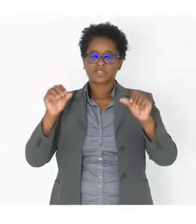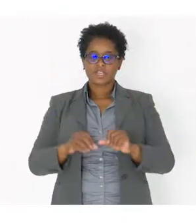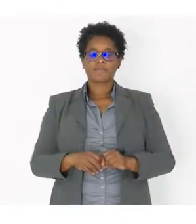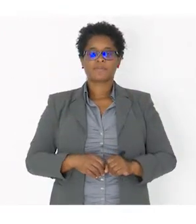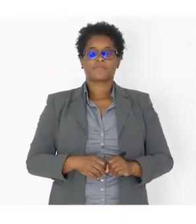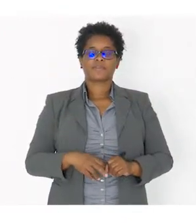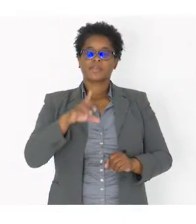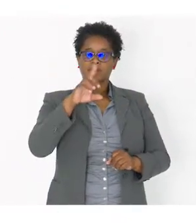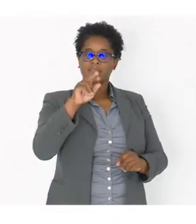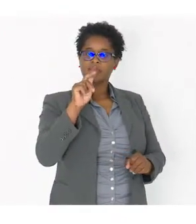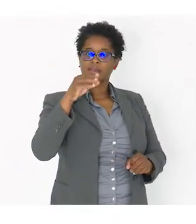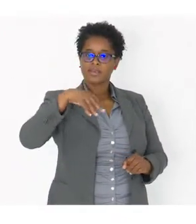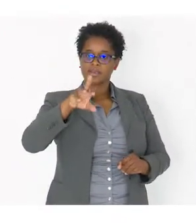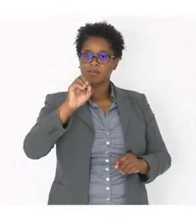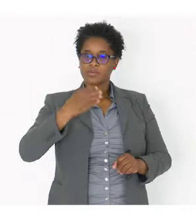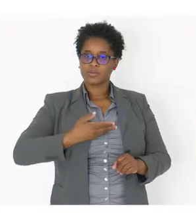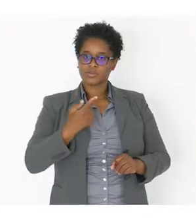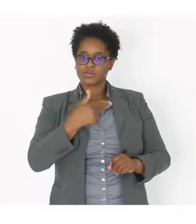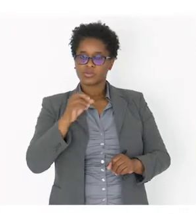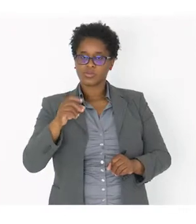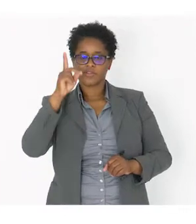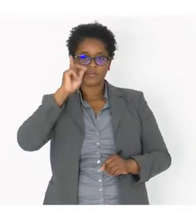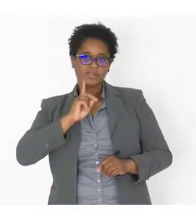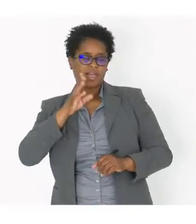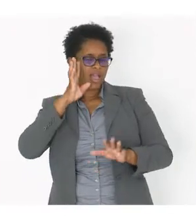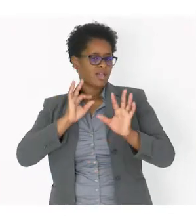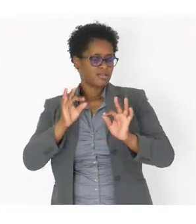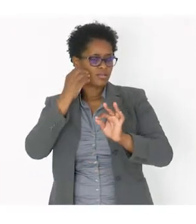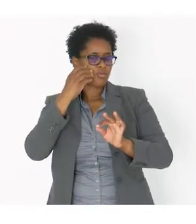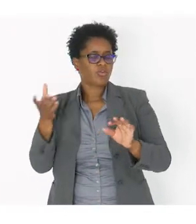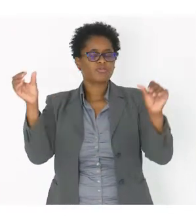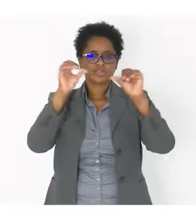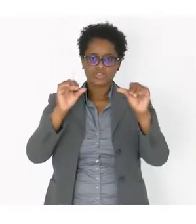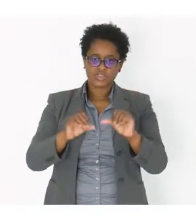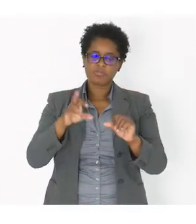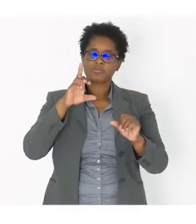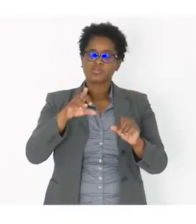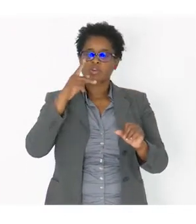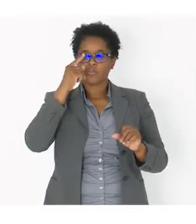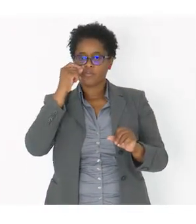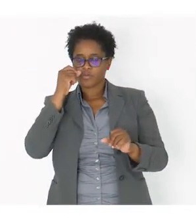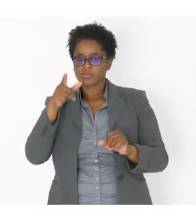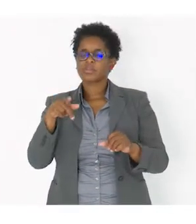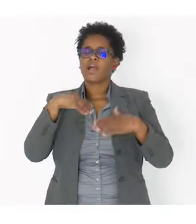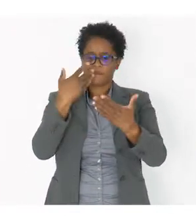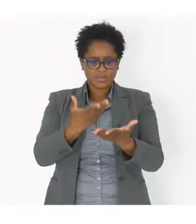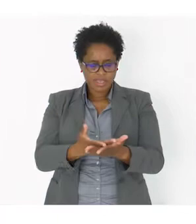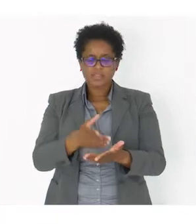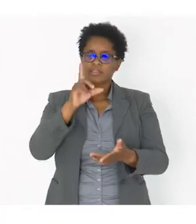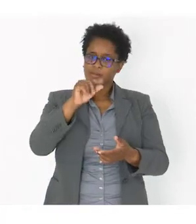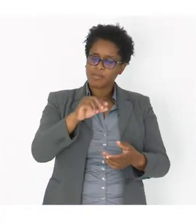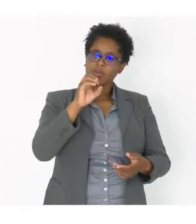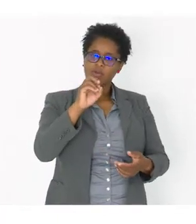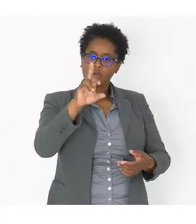sistema reprodutor feminino, assim como o sistema reprodutor masculino, apresenta